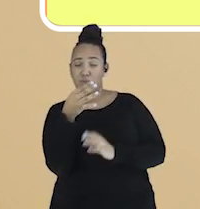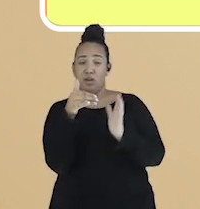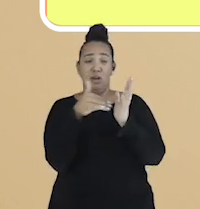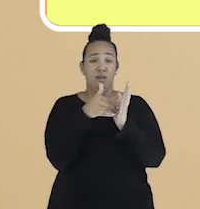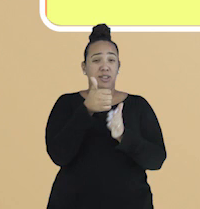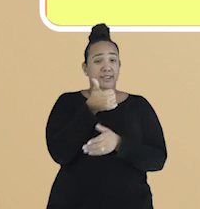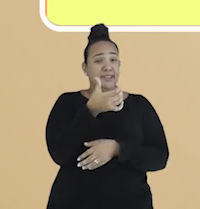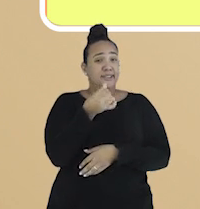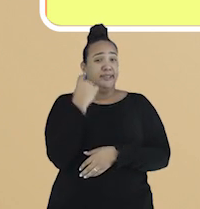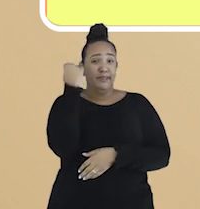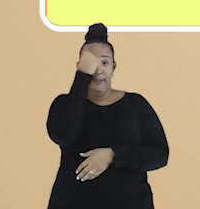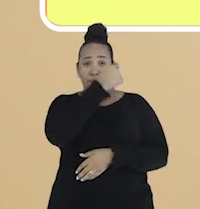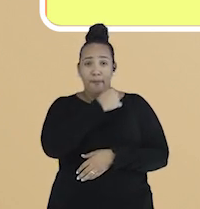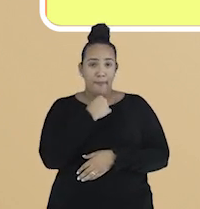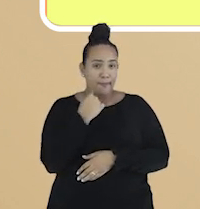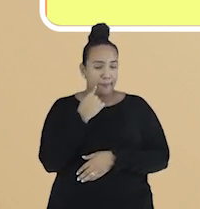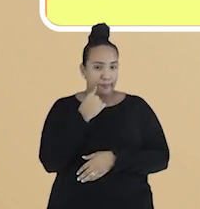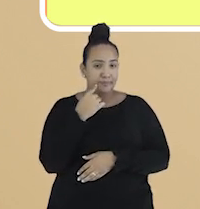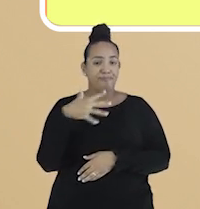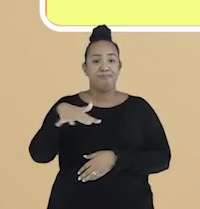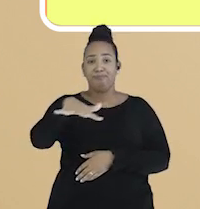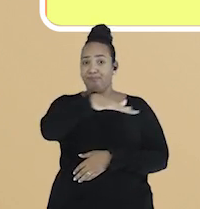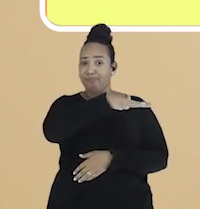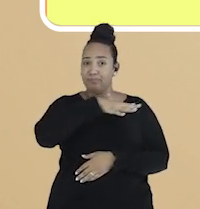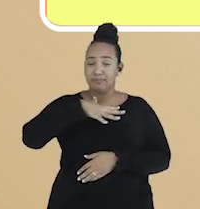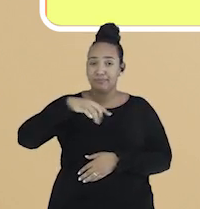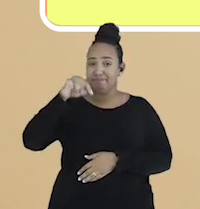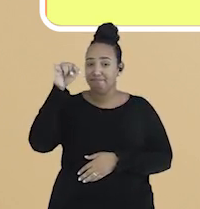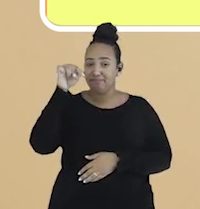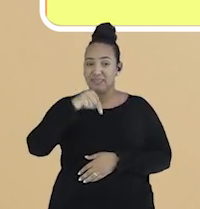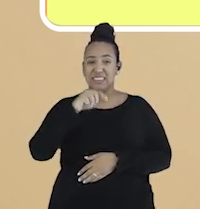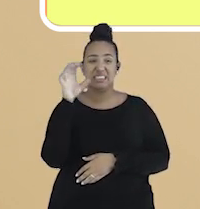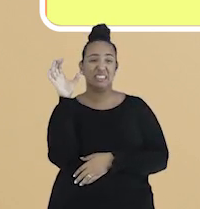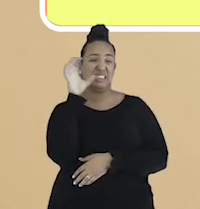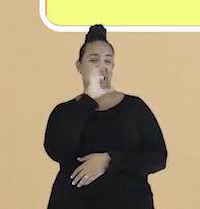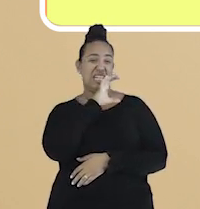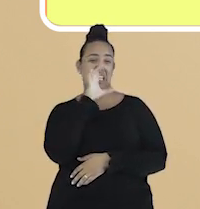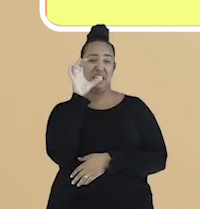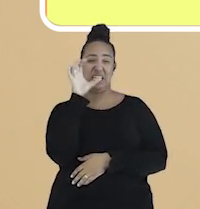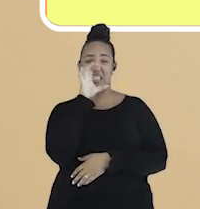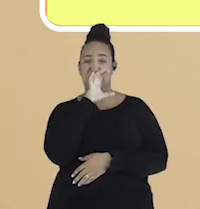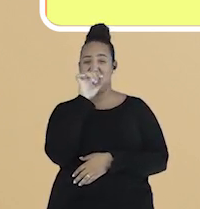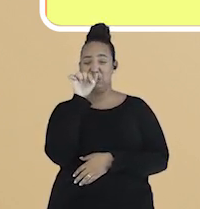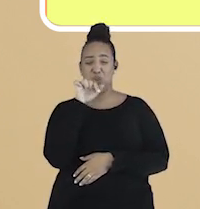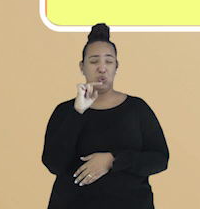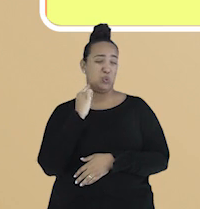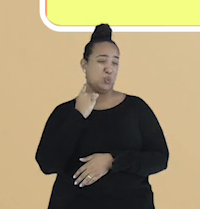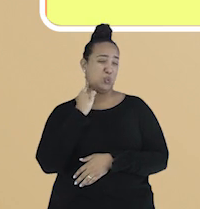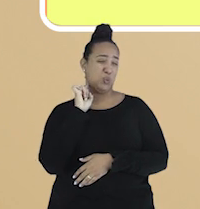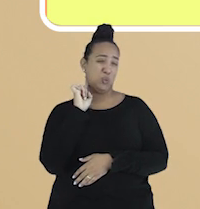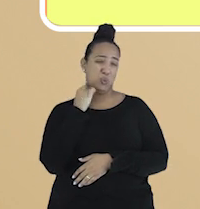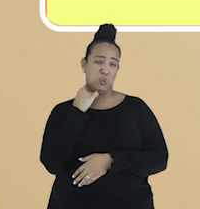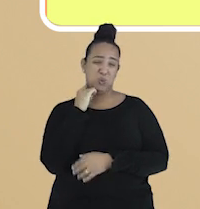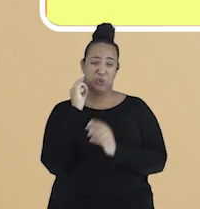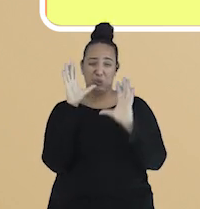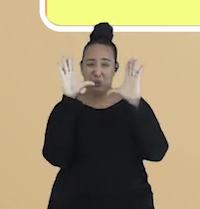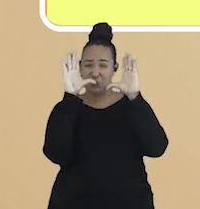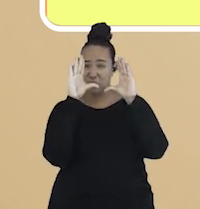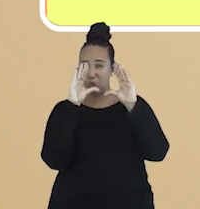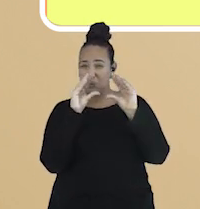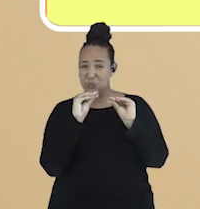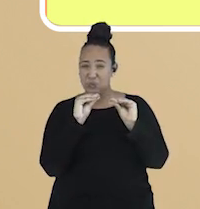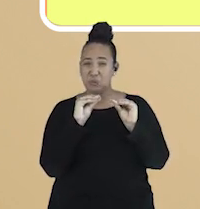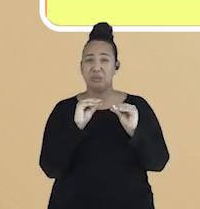a 16 horas por dia. O ambiente era quente, úmido, sujo e